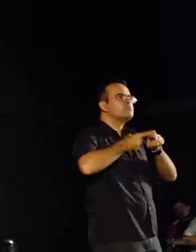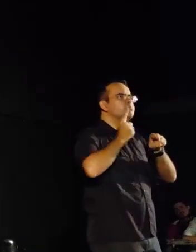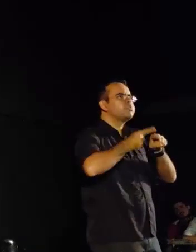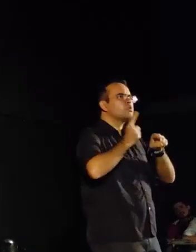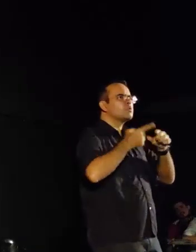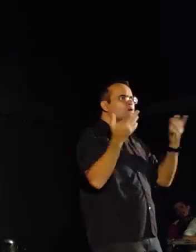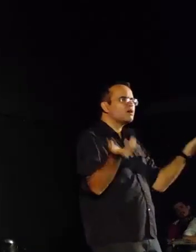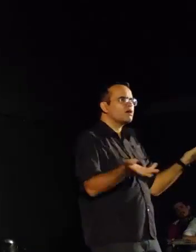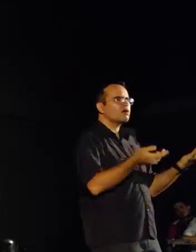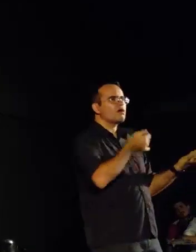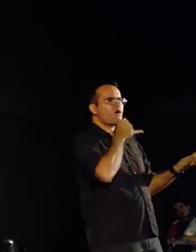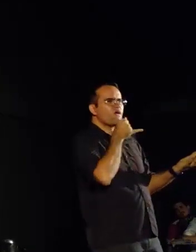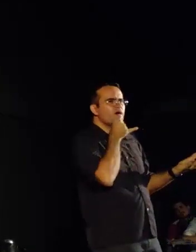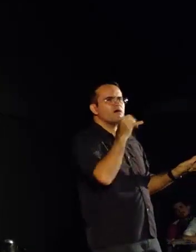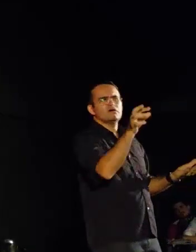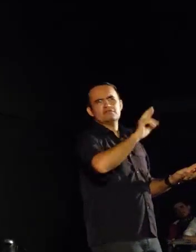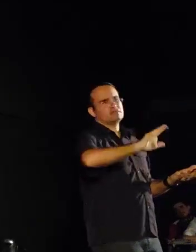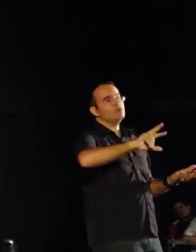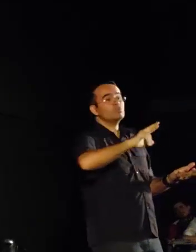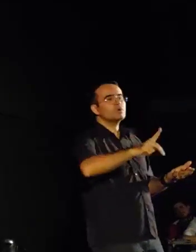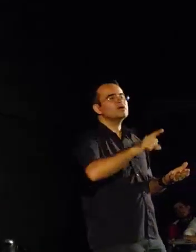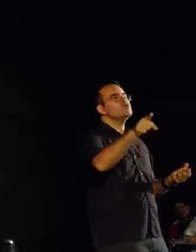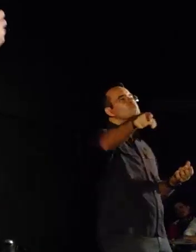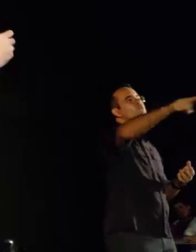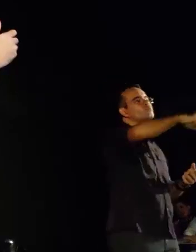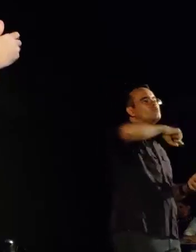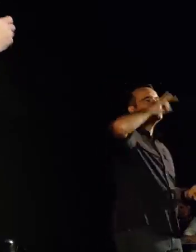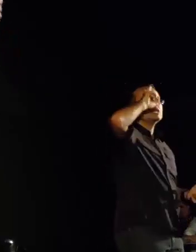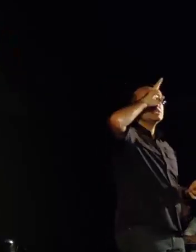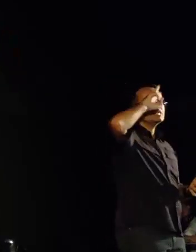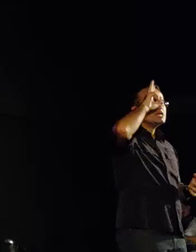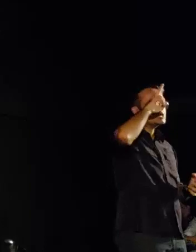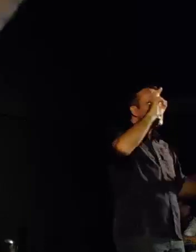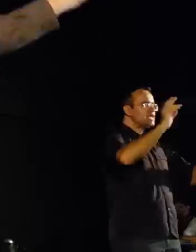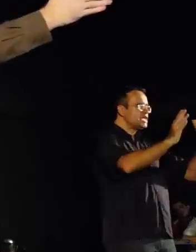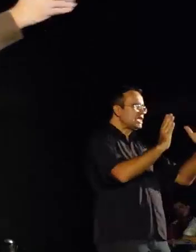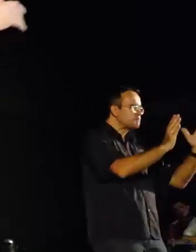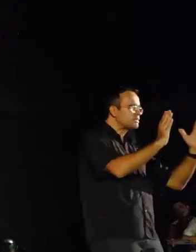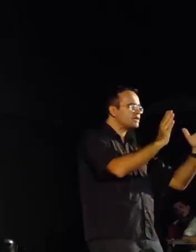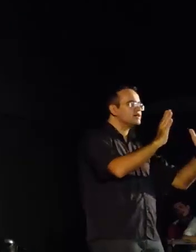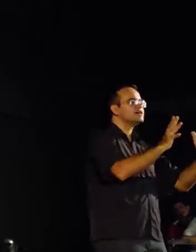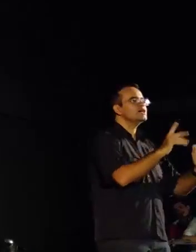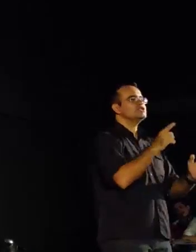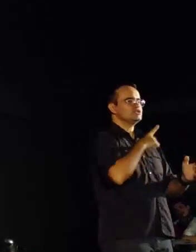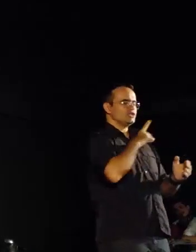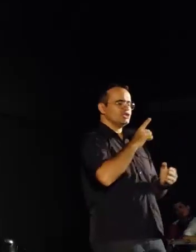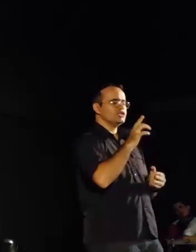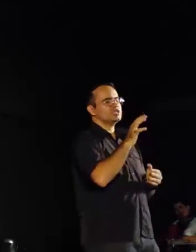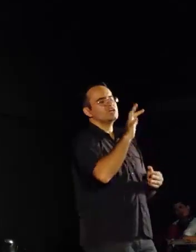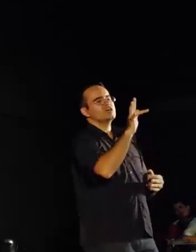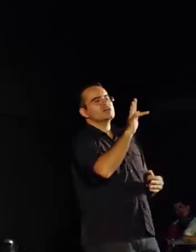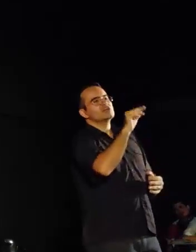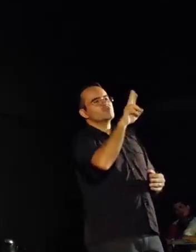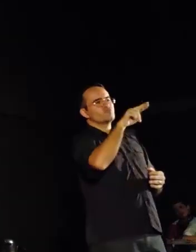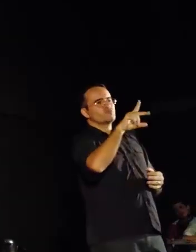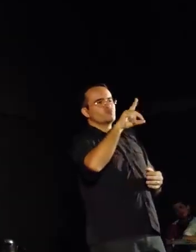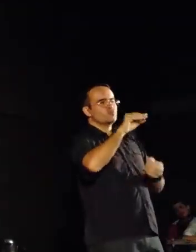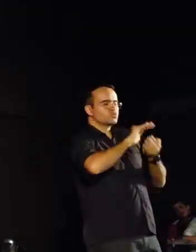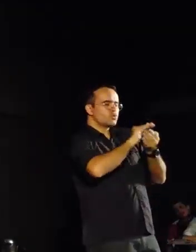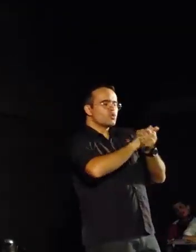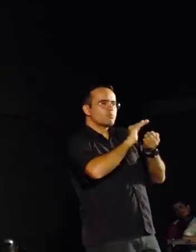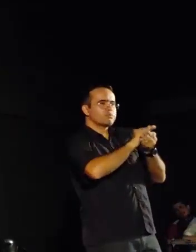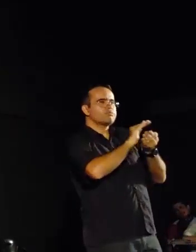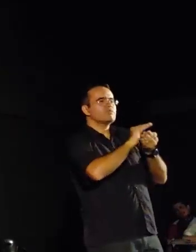Porque vocês vão lembrar também, quanto eu, que se vocês vissem os relatórios do Fundo Monetário Internacional, do